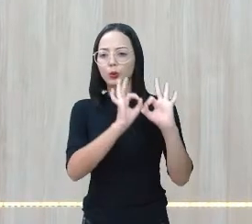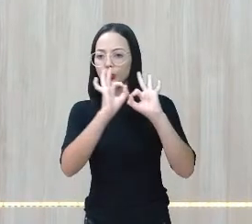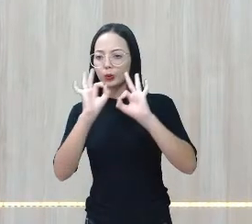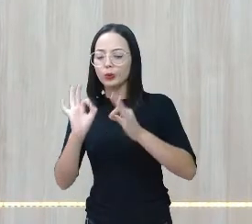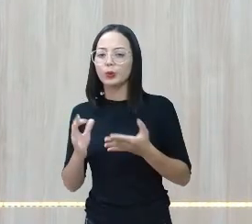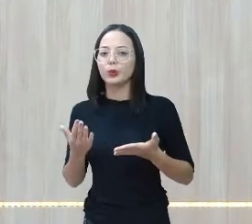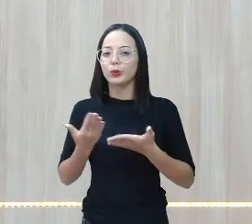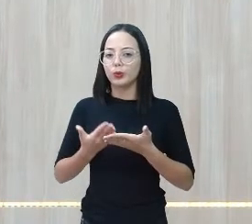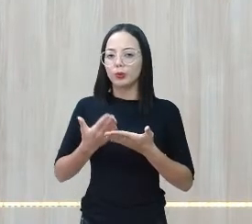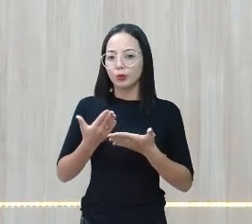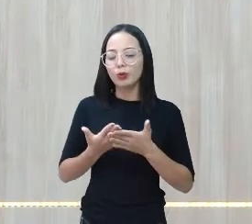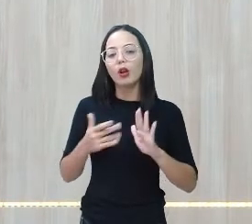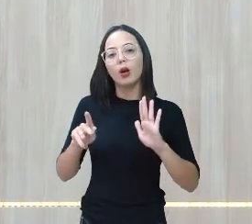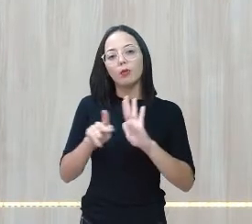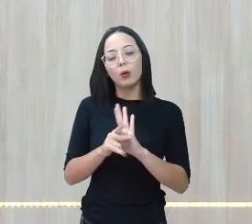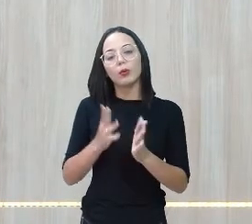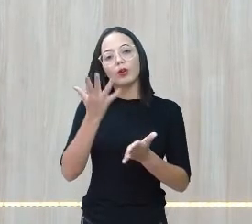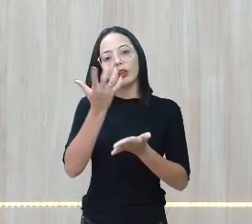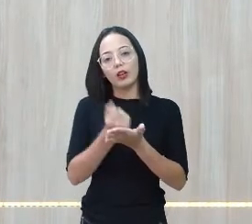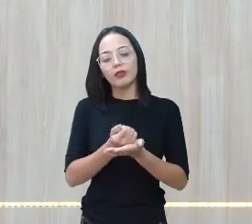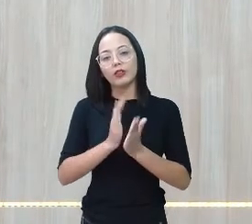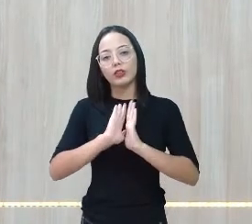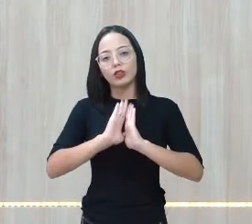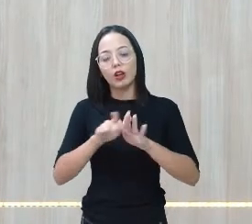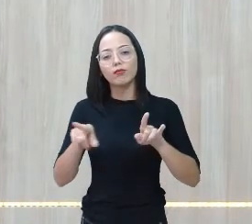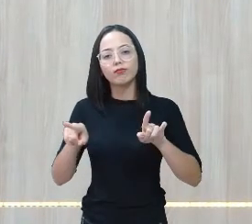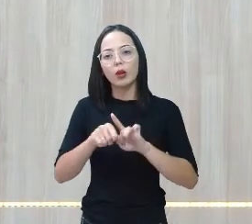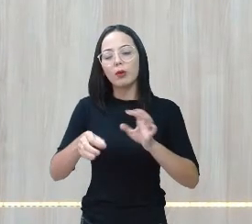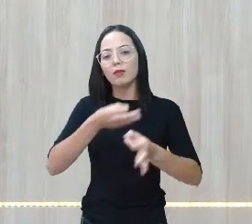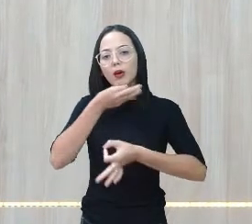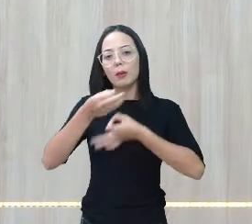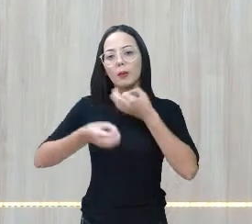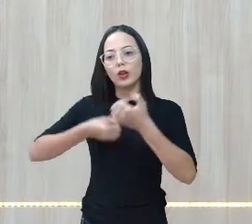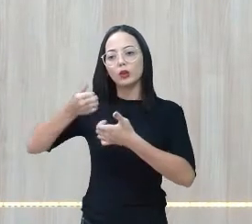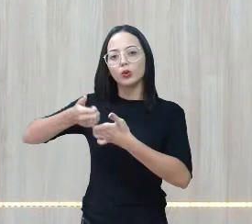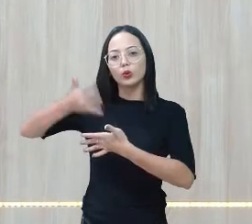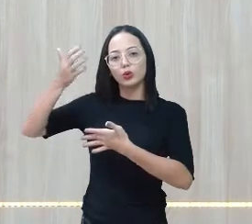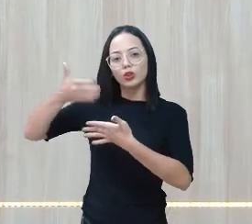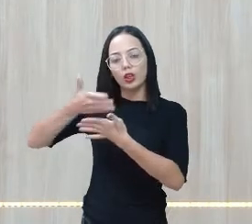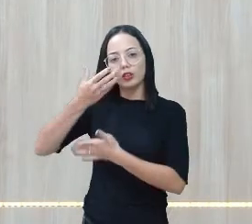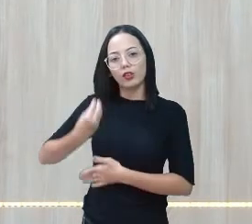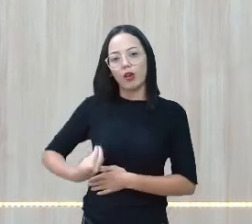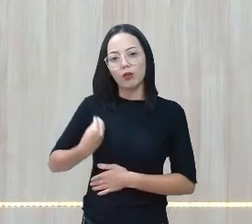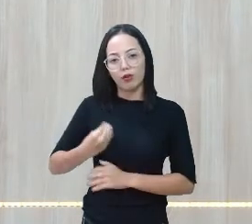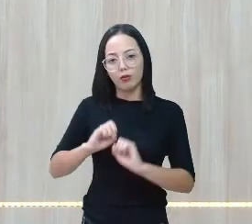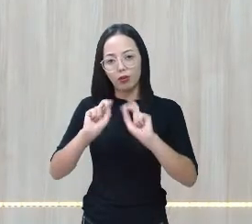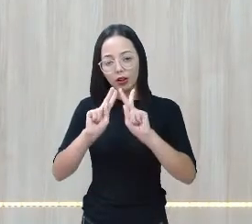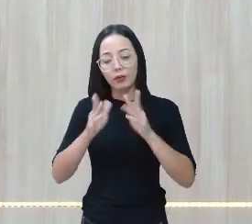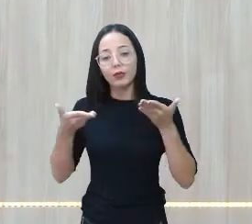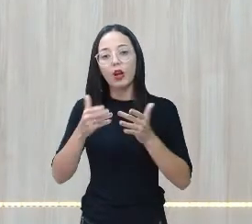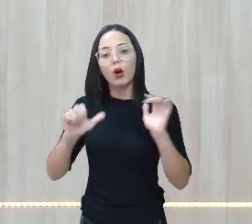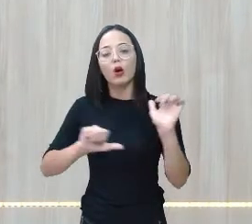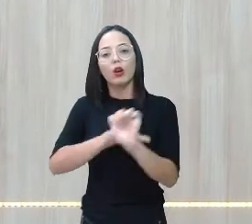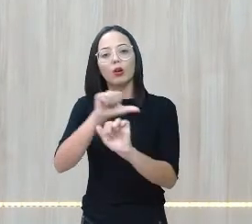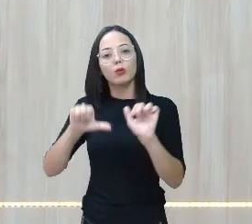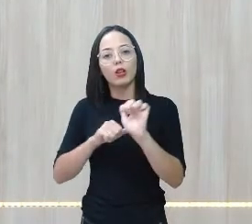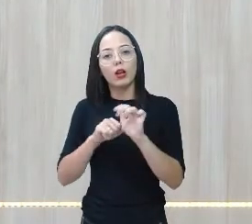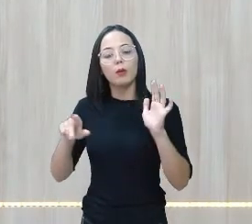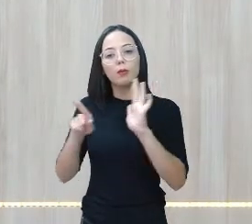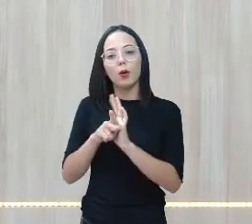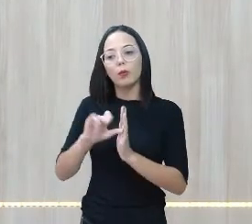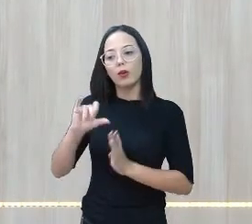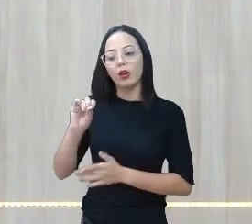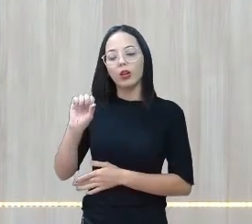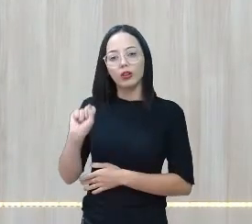aulas que ficaram gravadas lá e comentar no chat ao vivo. Agora a gente vai mudar o QR Code para celulares iOS,